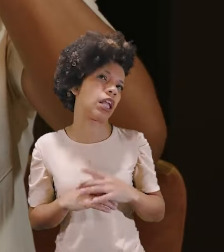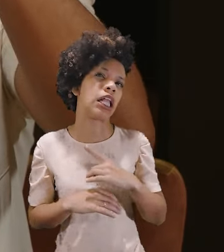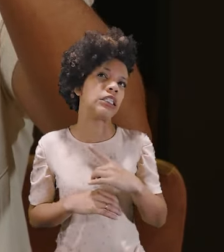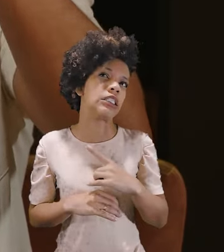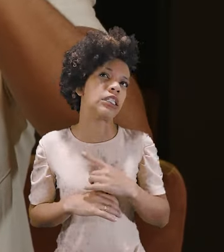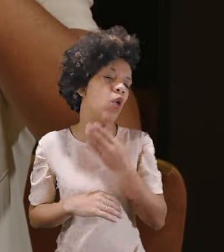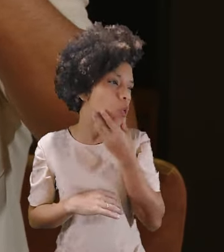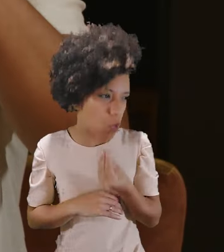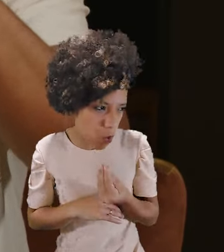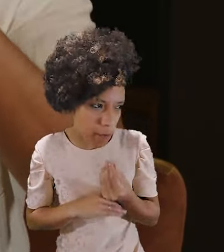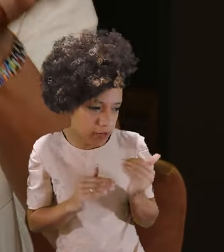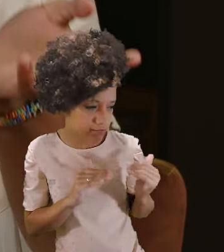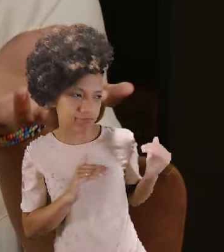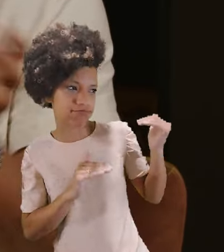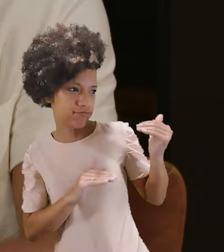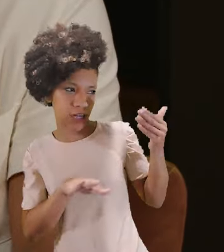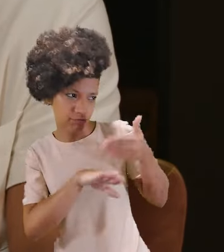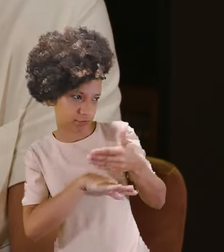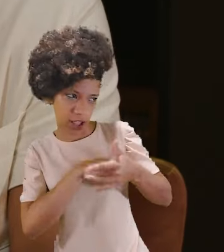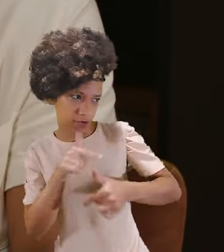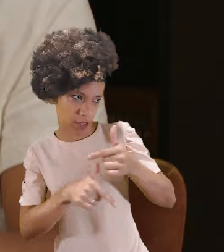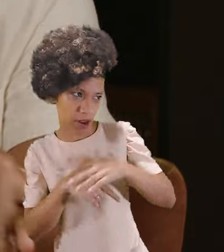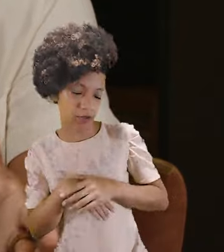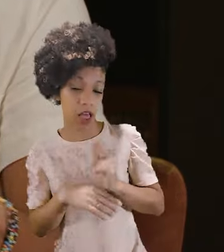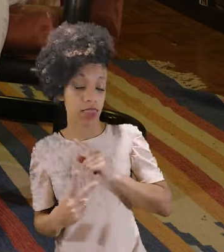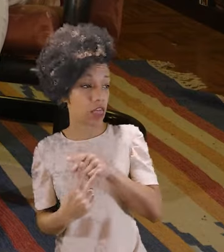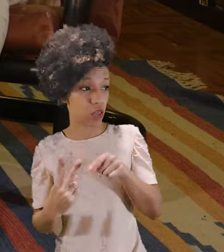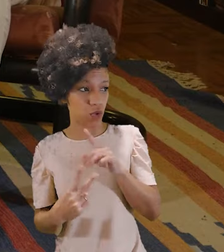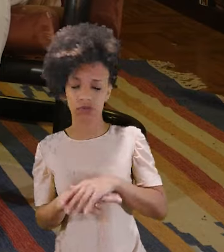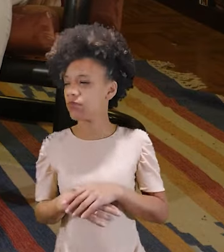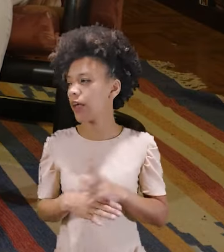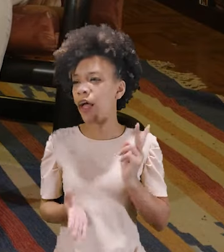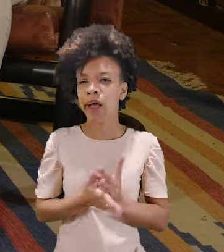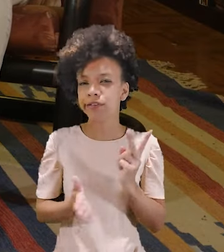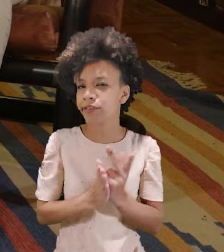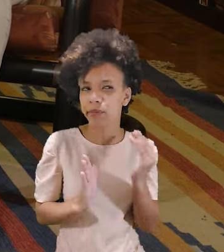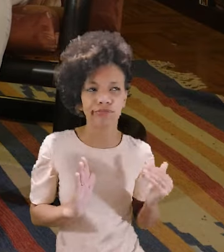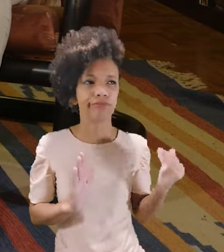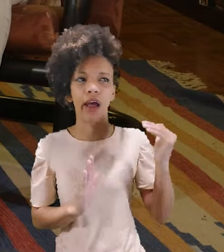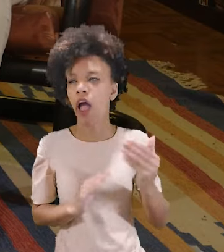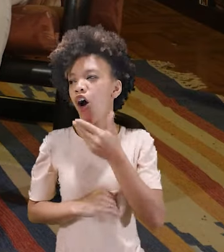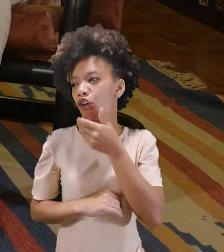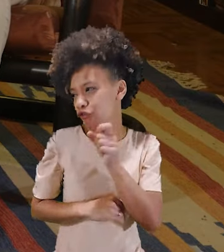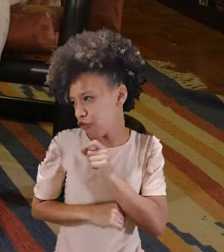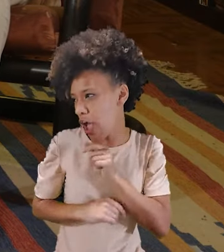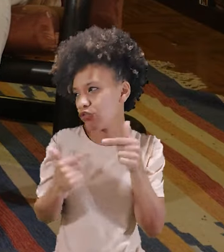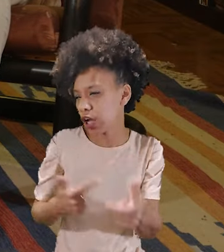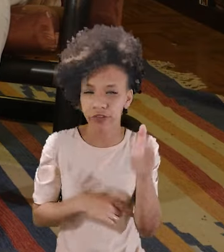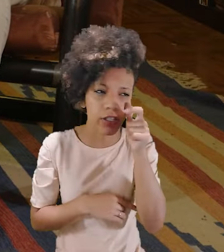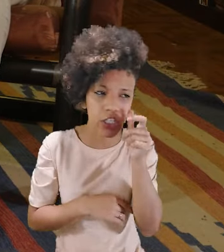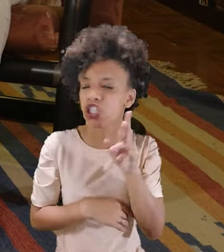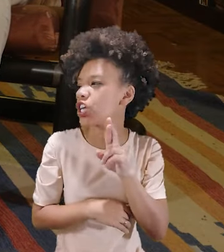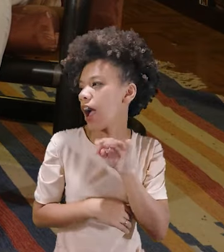mais uma irá que a mente Eu acho assim mas entendeu os salões lá no primeiro ele aqui realmente maior é um velho chato que